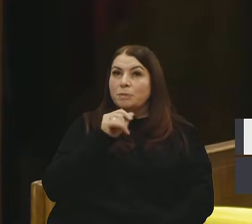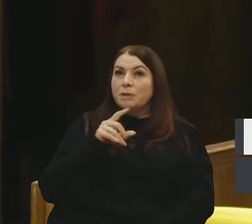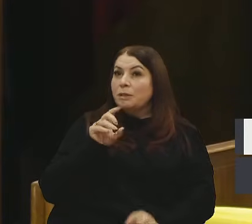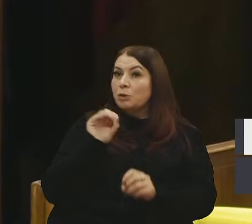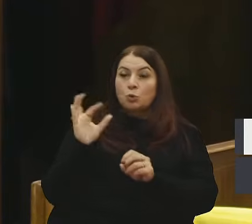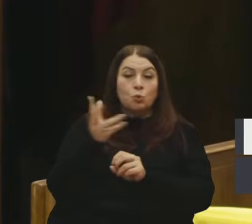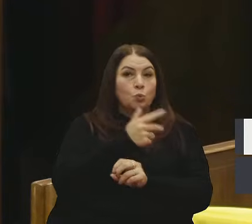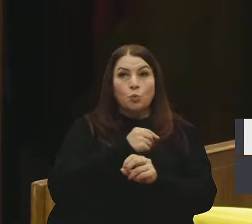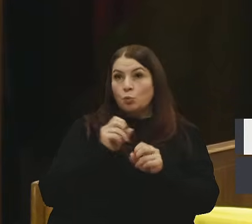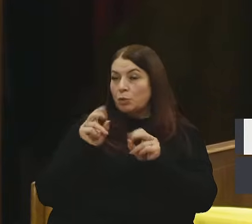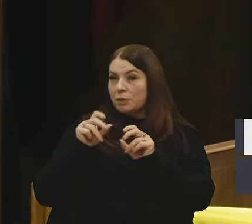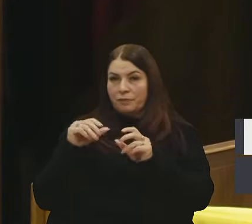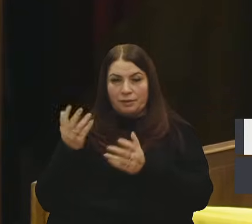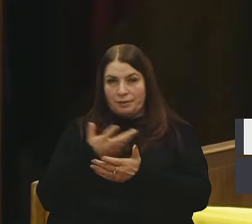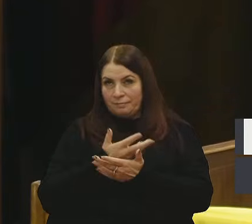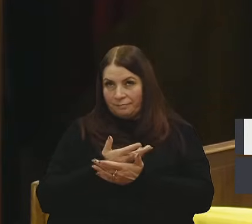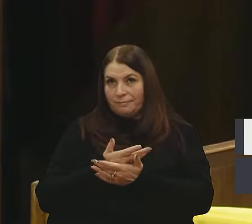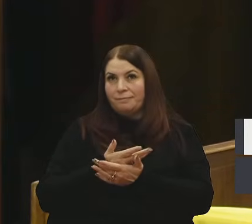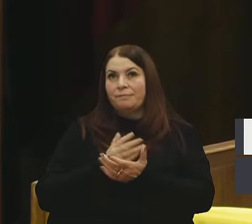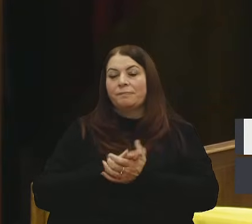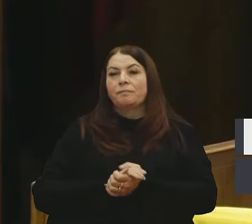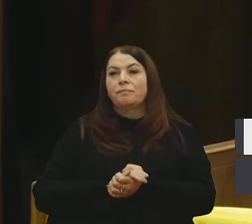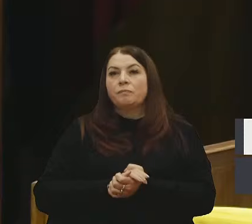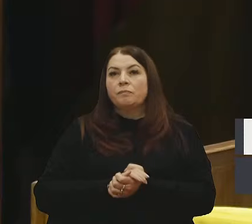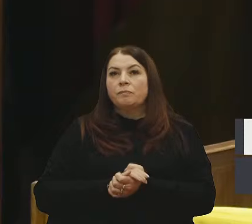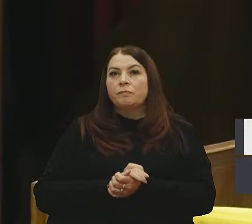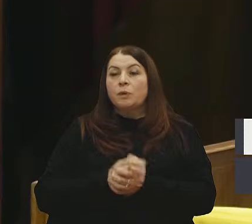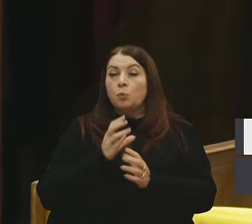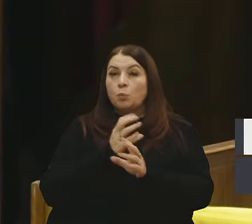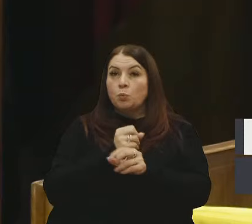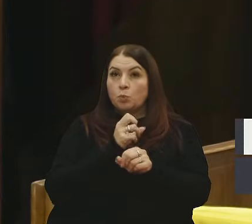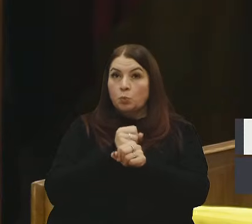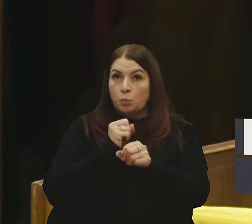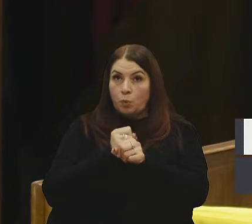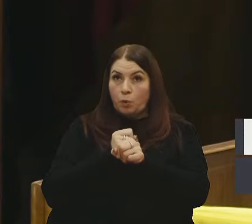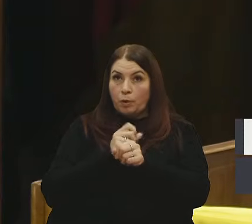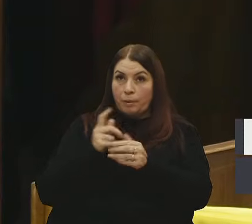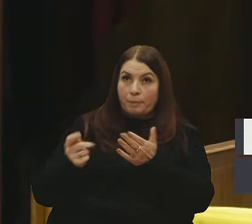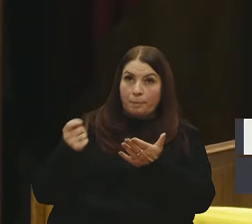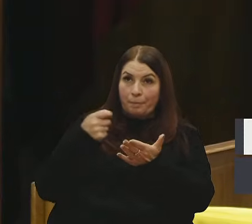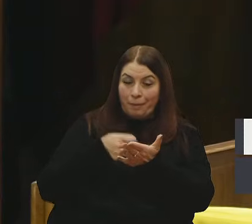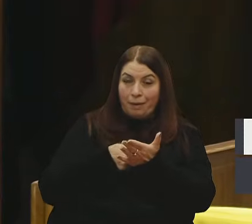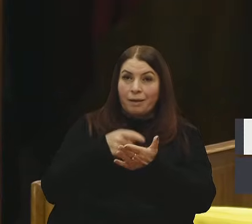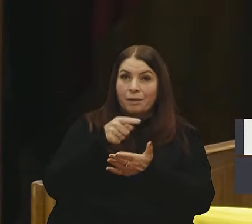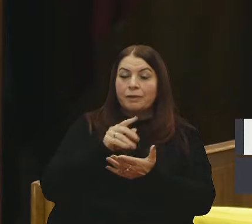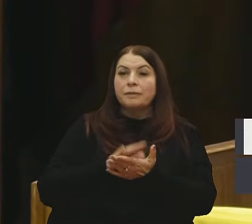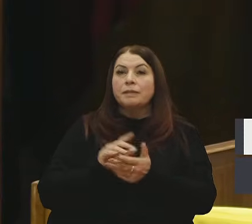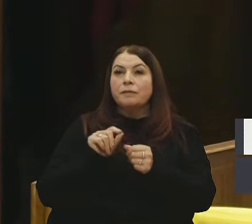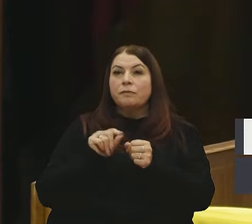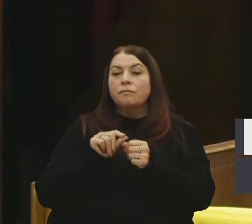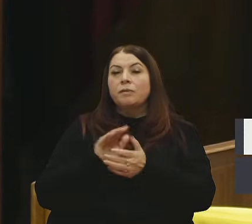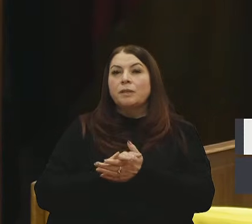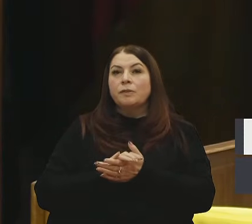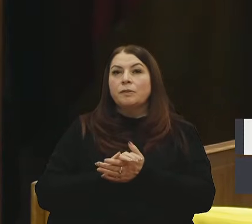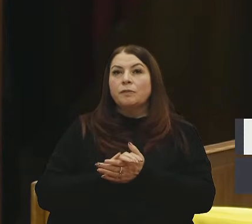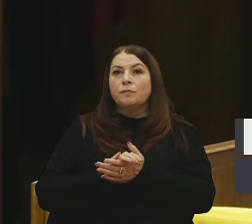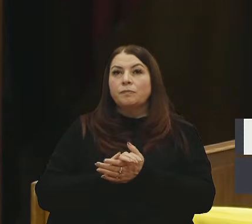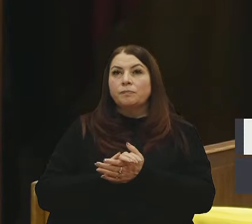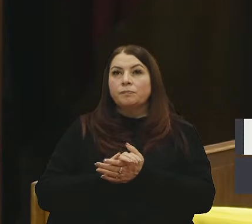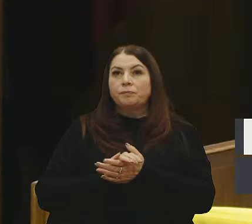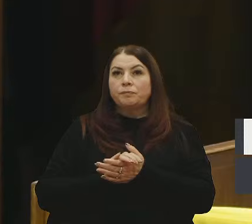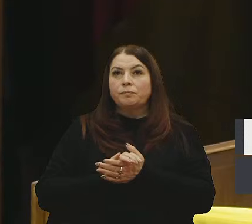vendem. Daí aqui, o cálculo de desembolso efetivo será realizado pelo